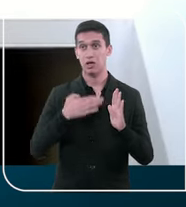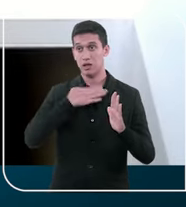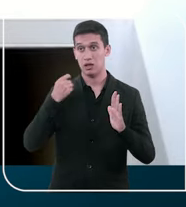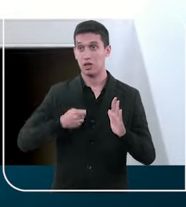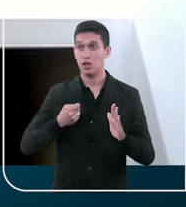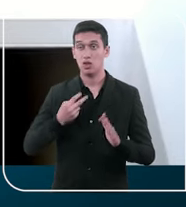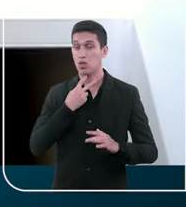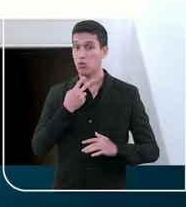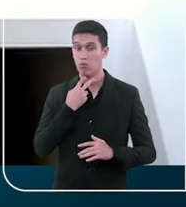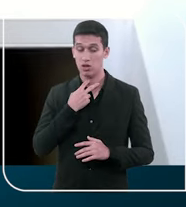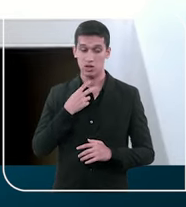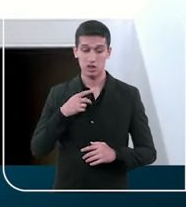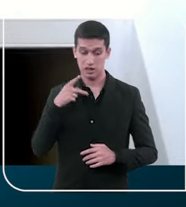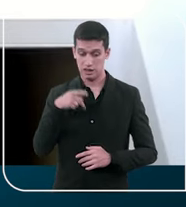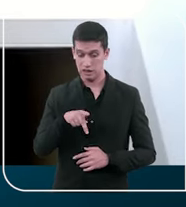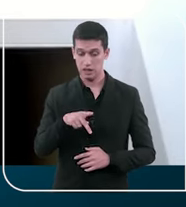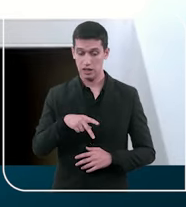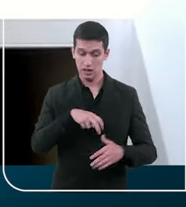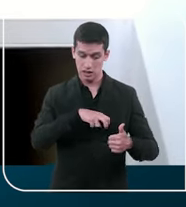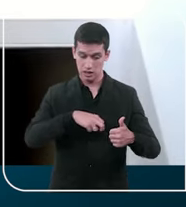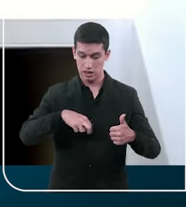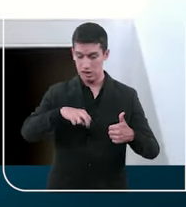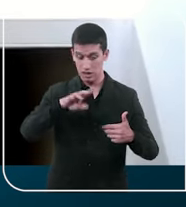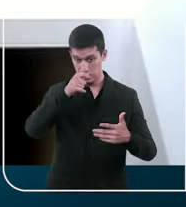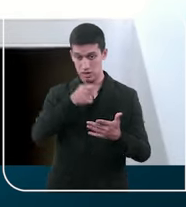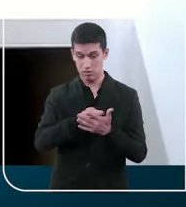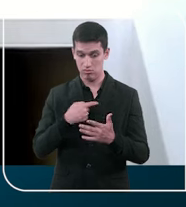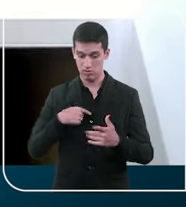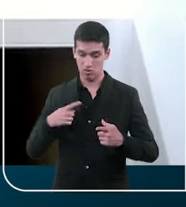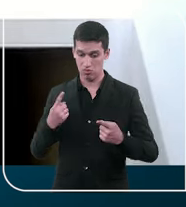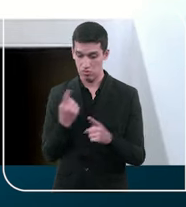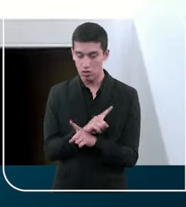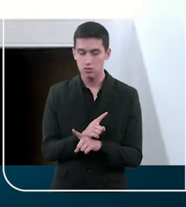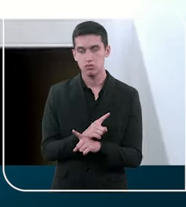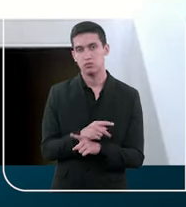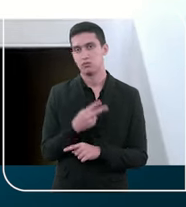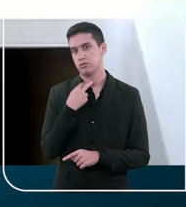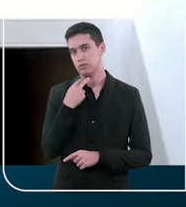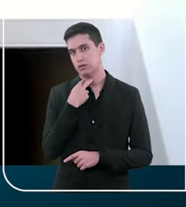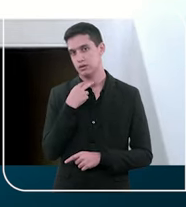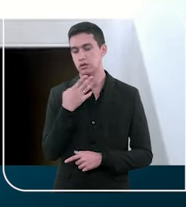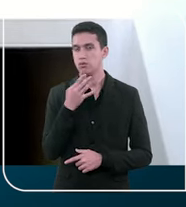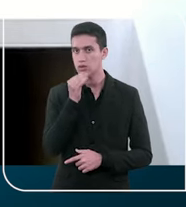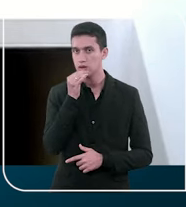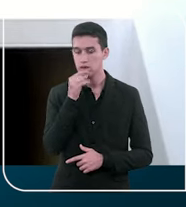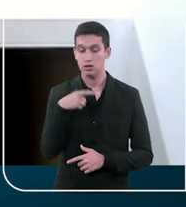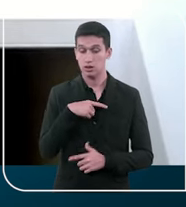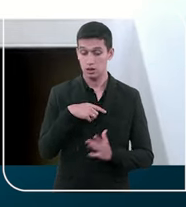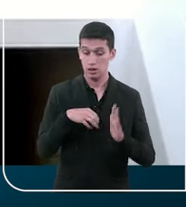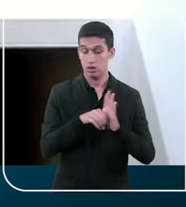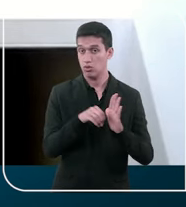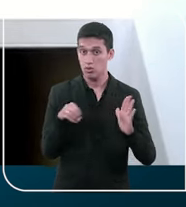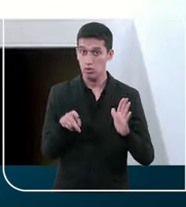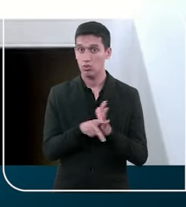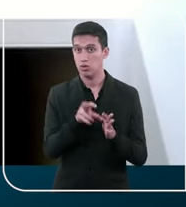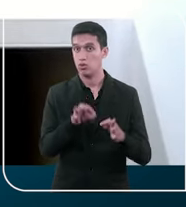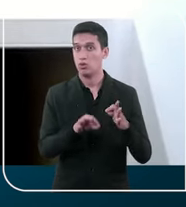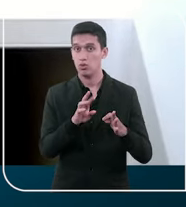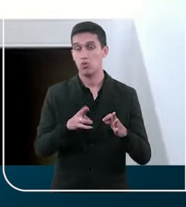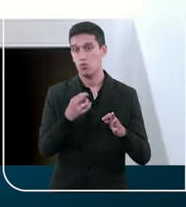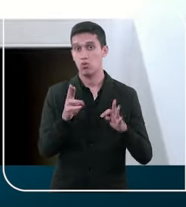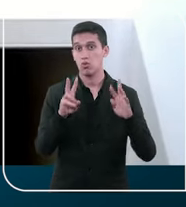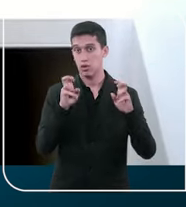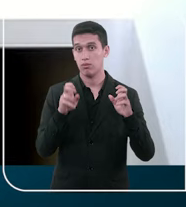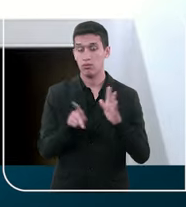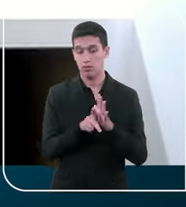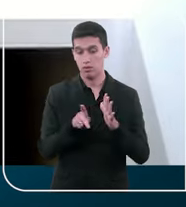nenhum magistrado deve poder interferir nessa decisão dos jurados. Então, no caso de haver uma anulação de julgamento, haver alguma questão